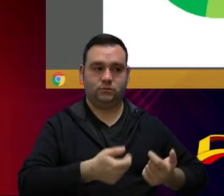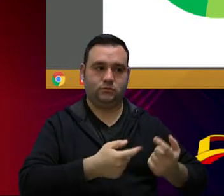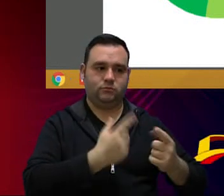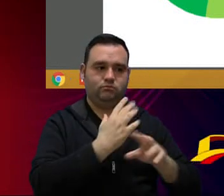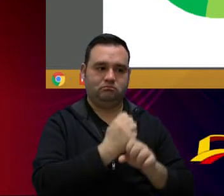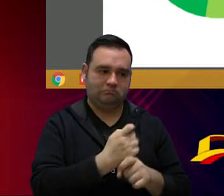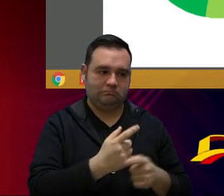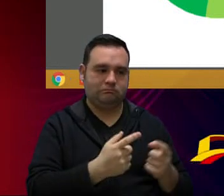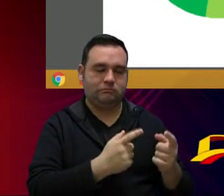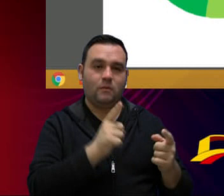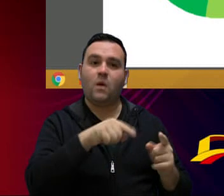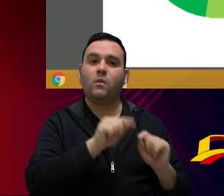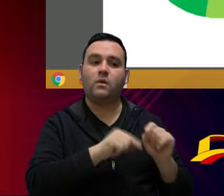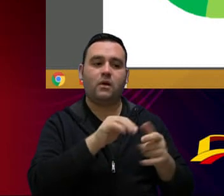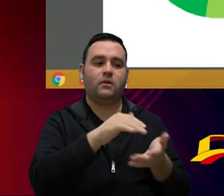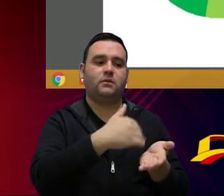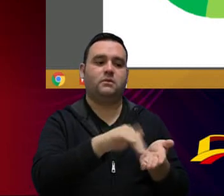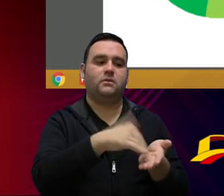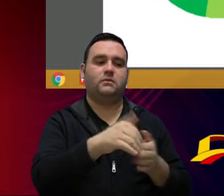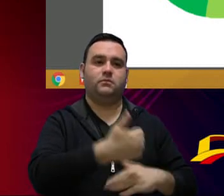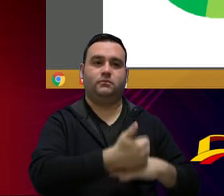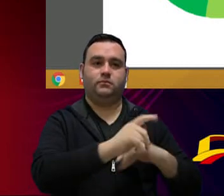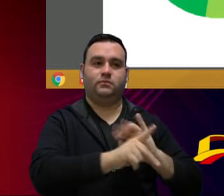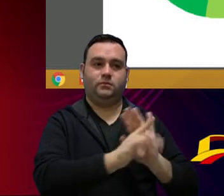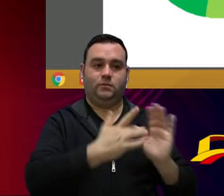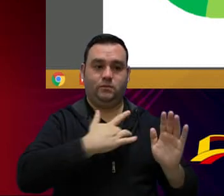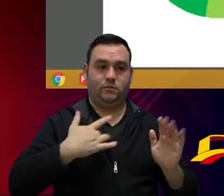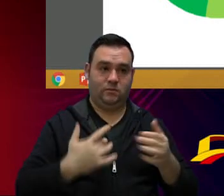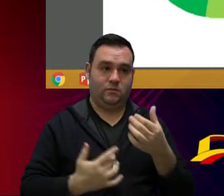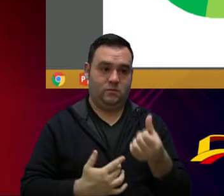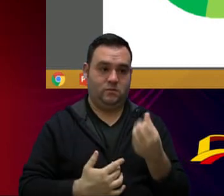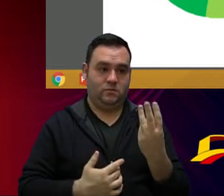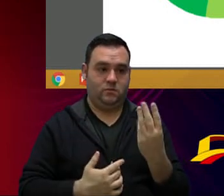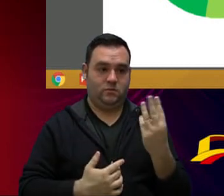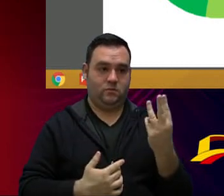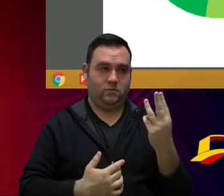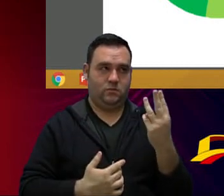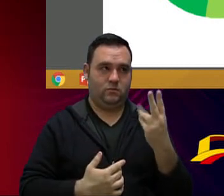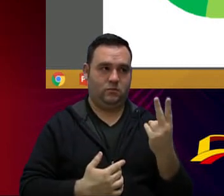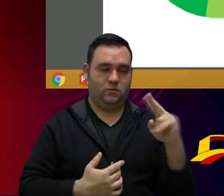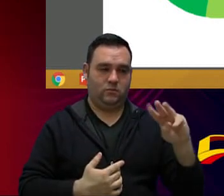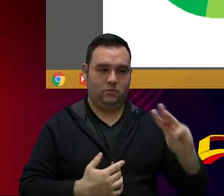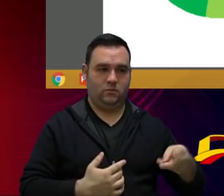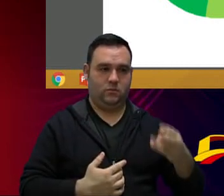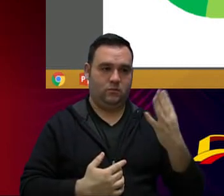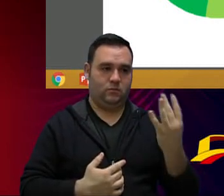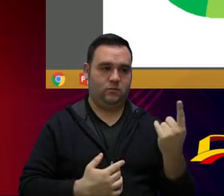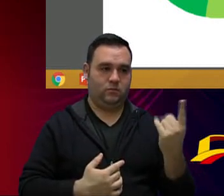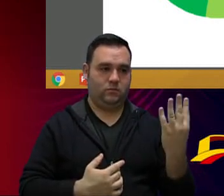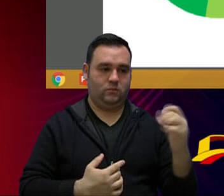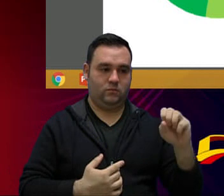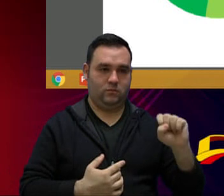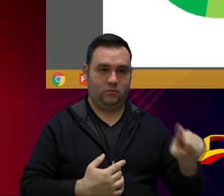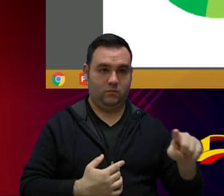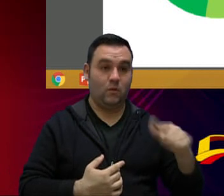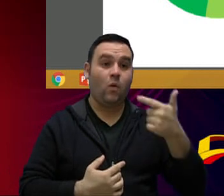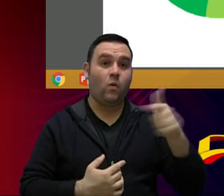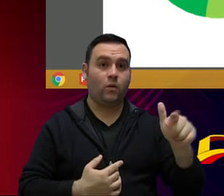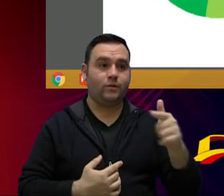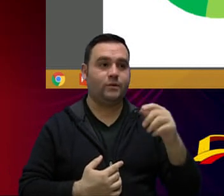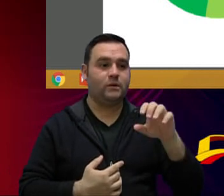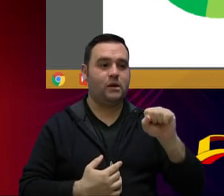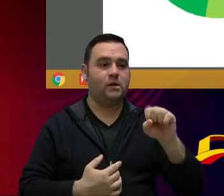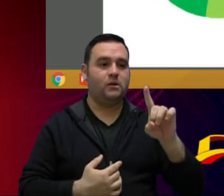prefeitura ea secretaria da saúde com 632 milhões 414 mil em